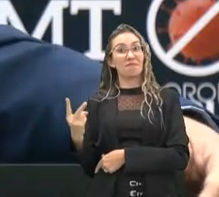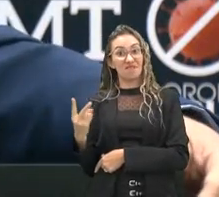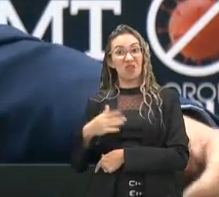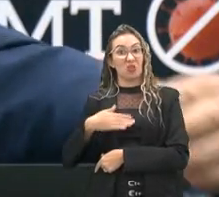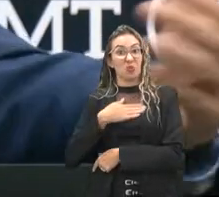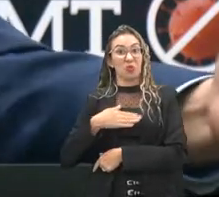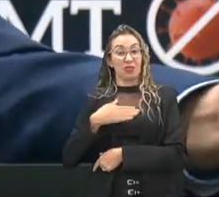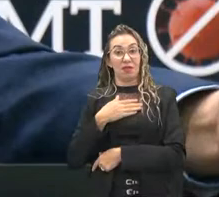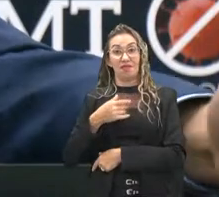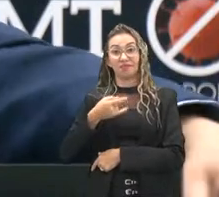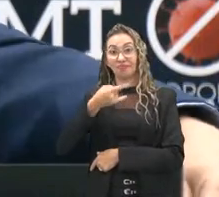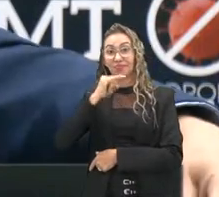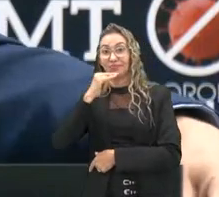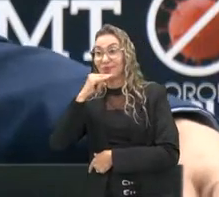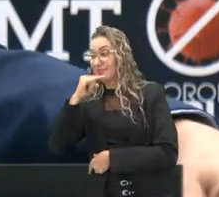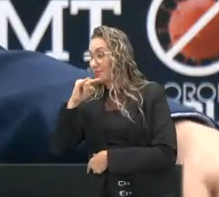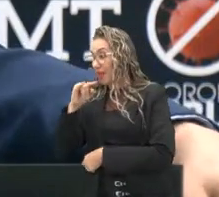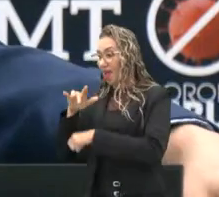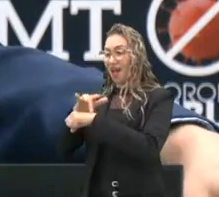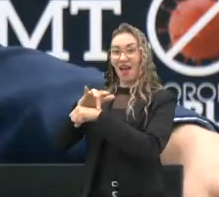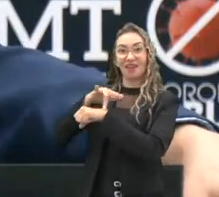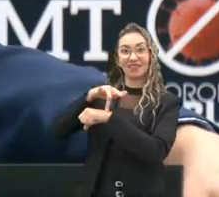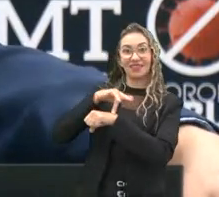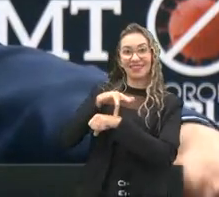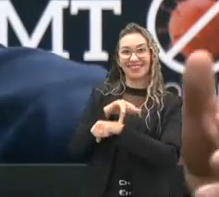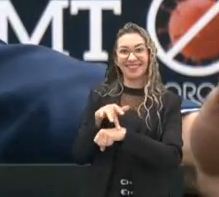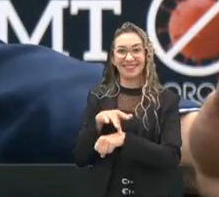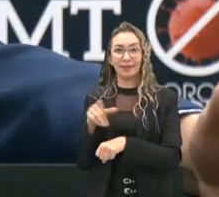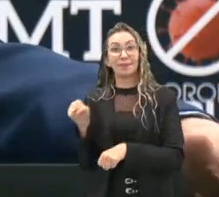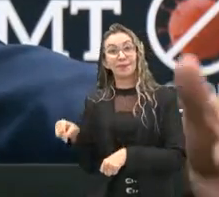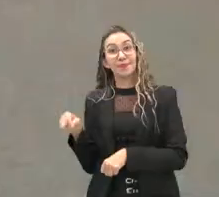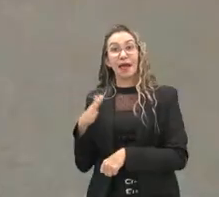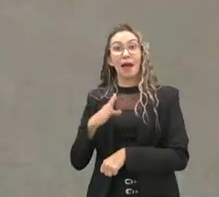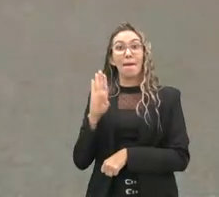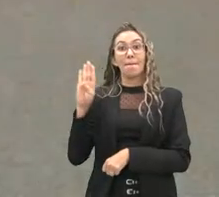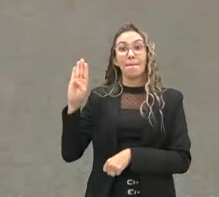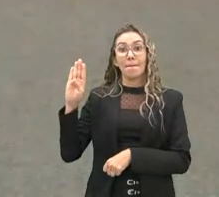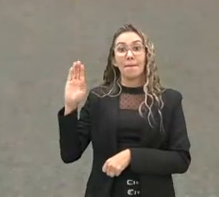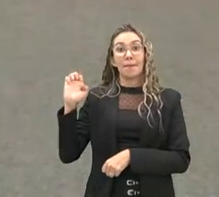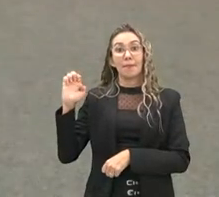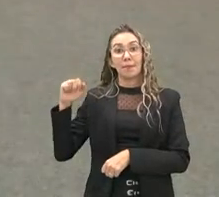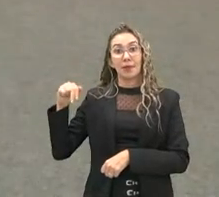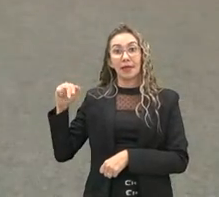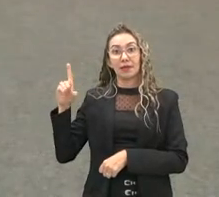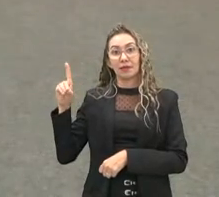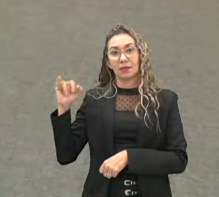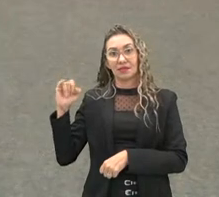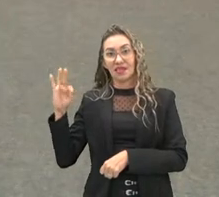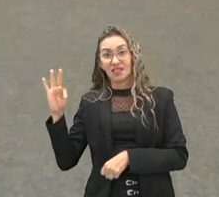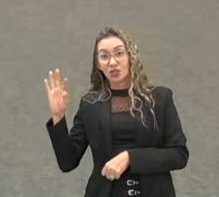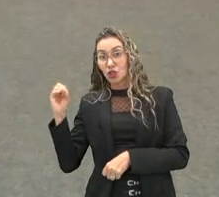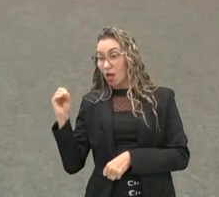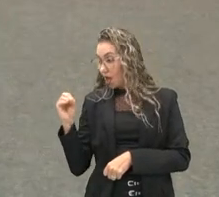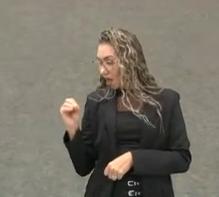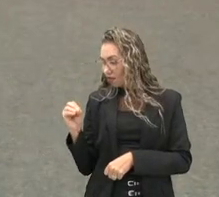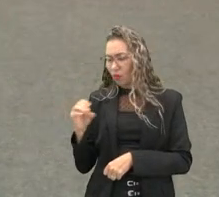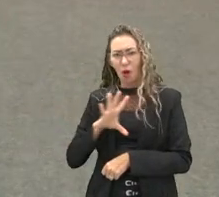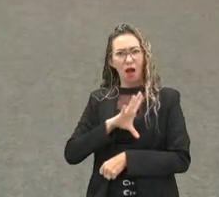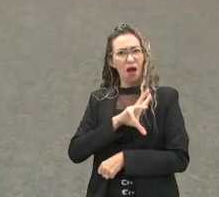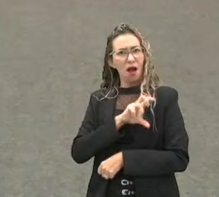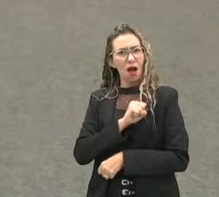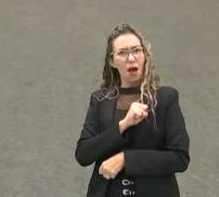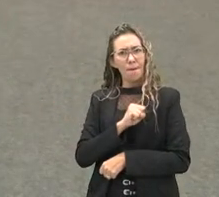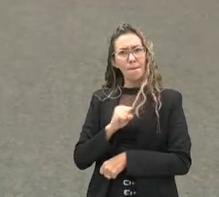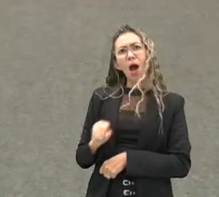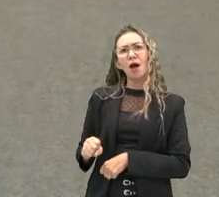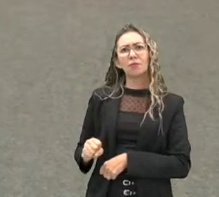dançar. E nos bailes da vida, Benedito gostou, simpatizou, apaixonou-se pelo jovem major. Disse a